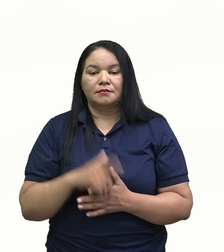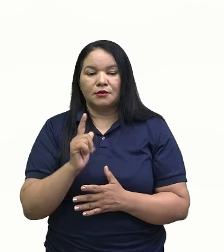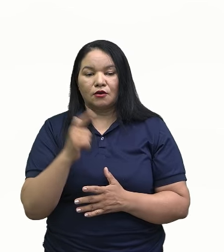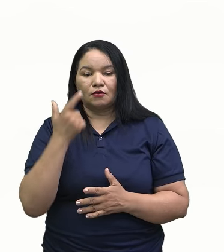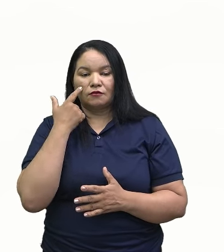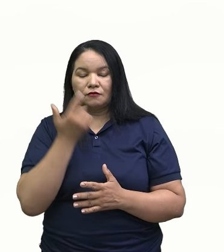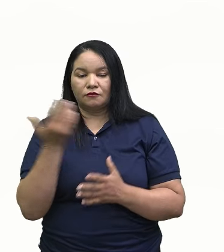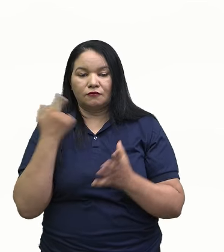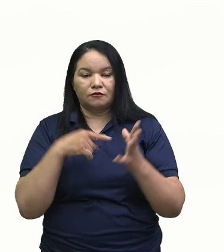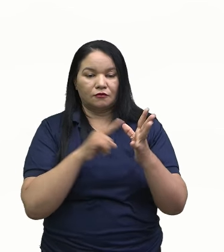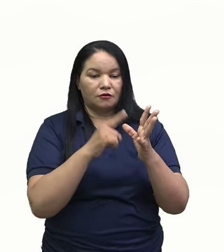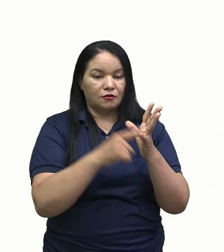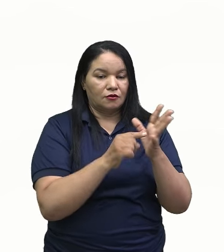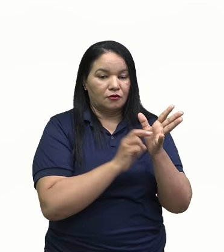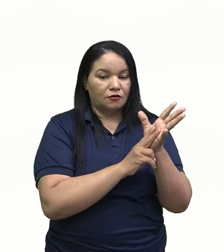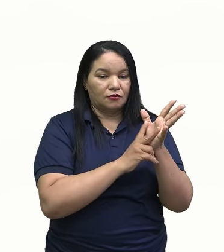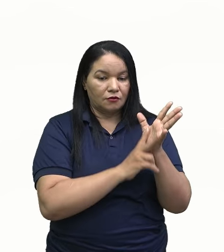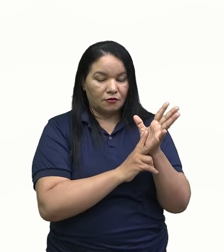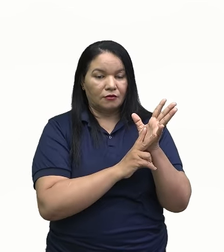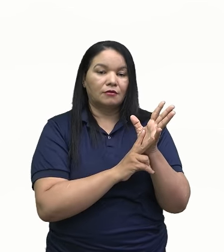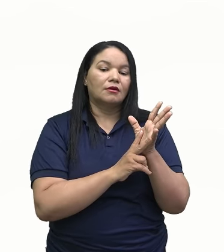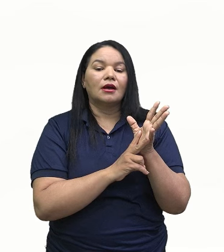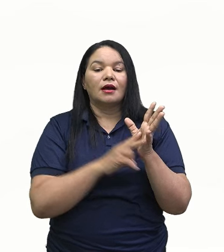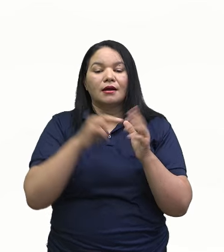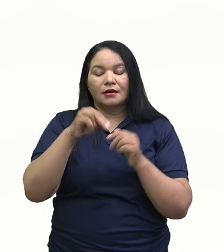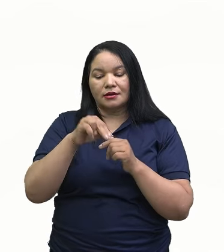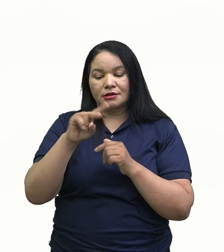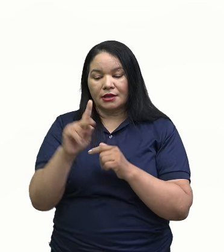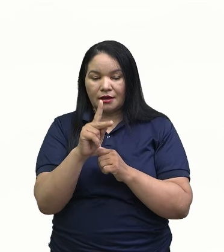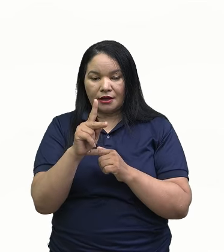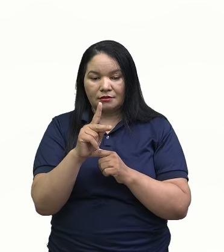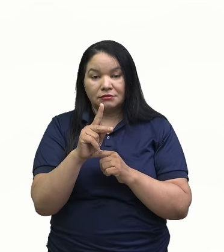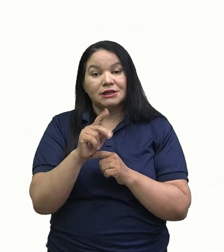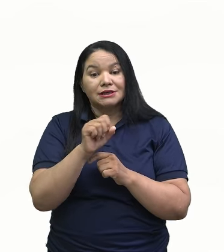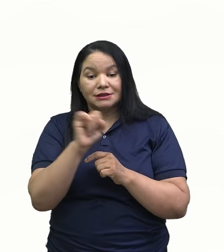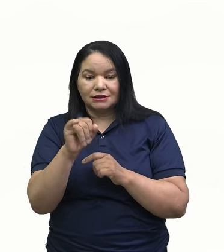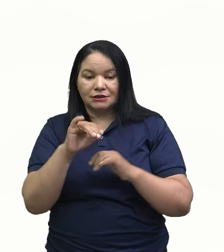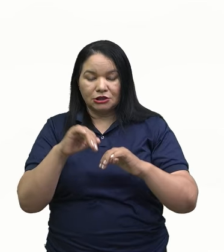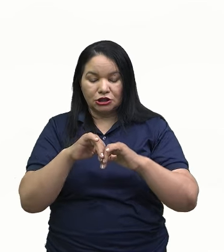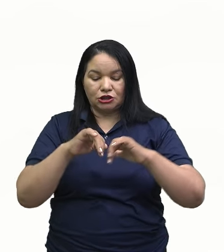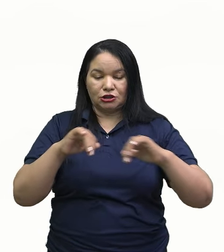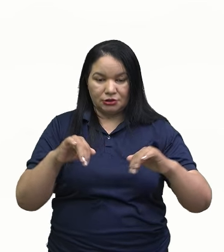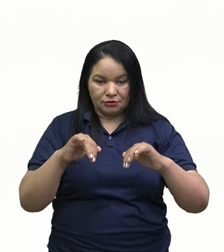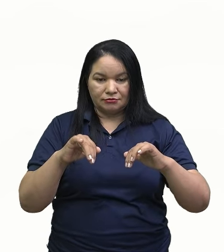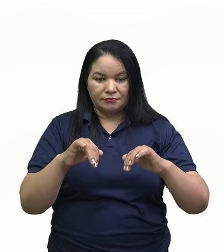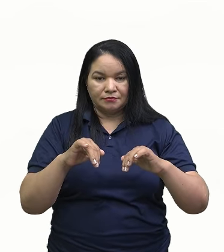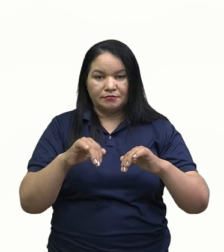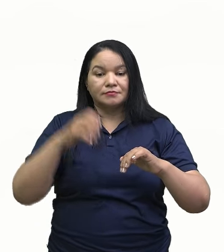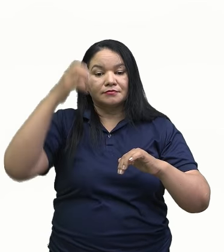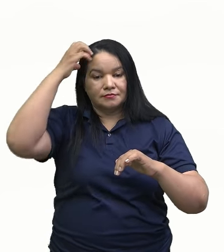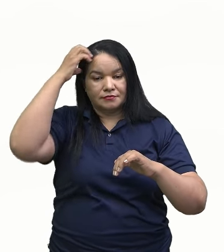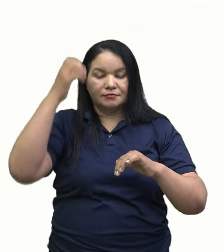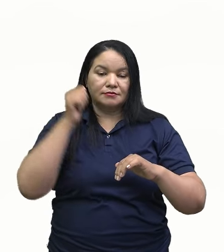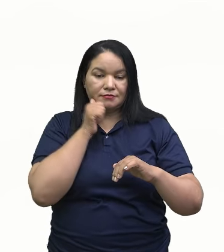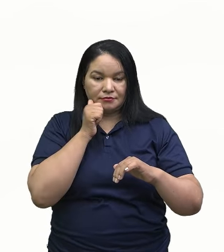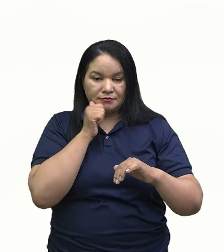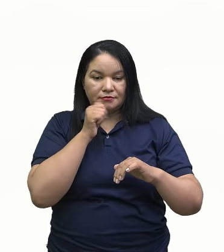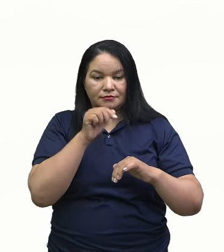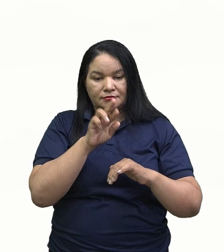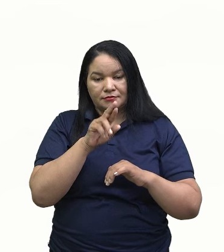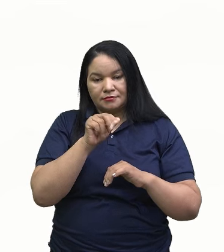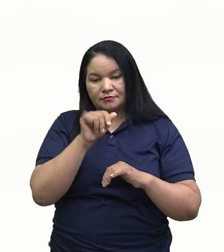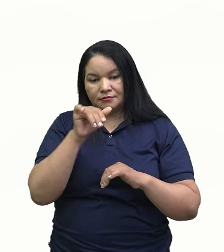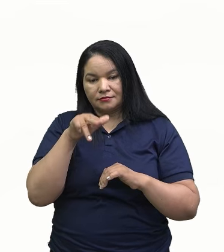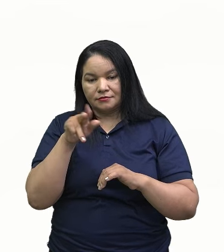os hiatos seguidos de NH. Então, se eu fizer a separação silábica tanto de rainha quanto de campainha, eu vou ter isto aqui, ó,